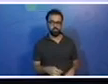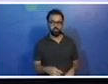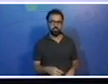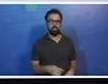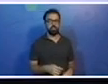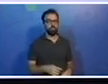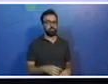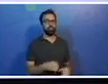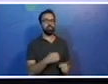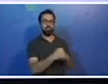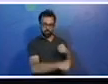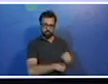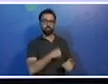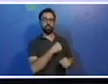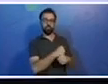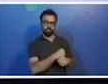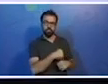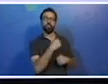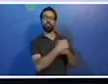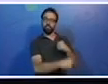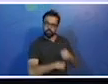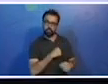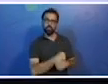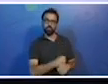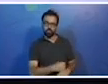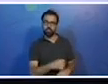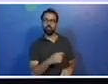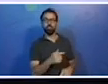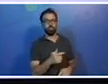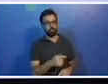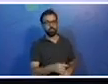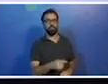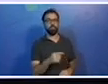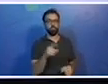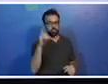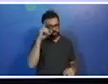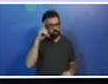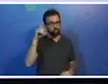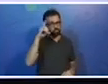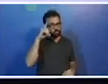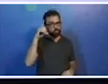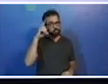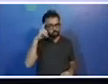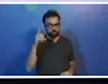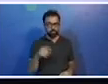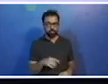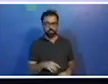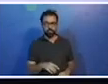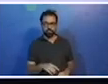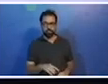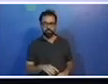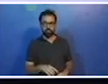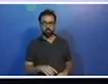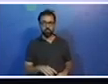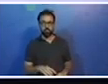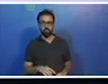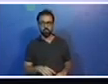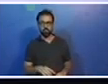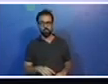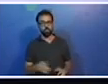todo ano. Every day, todo dia. Every month, todo mês, etc.